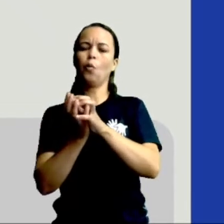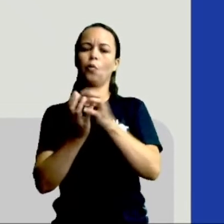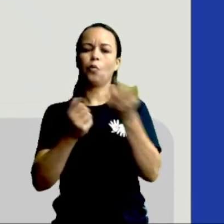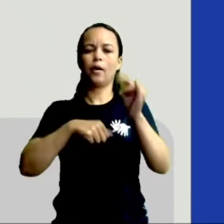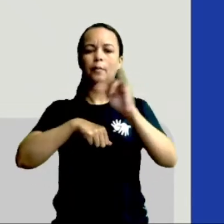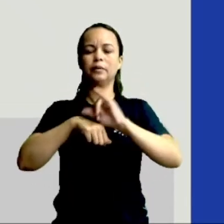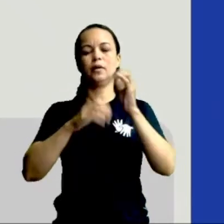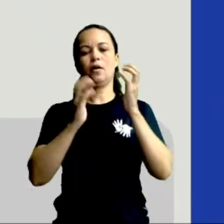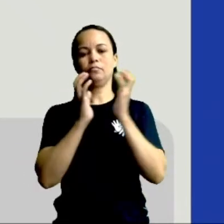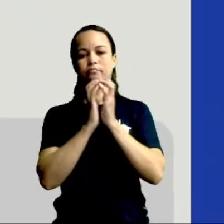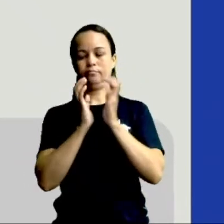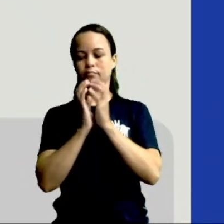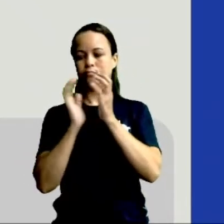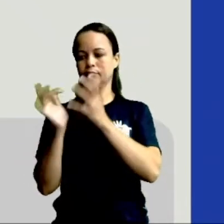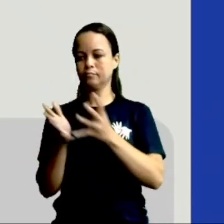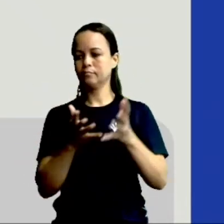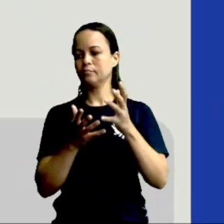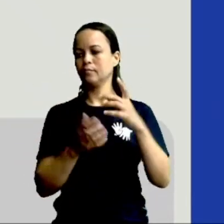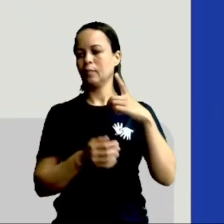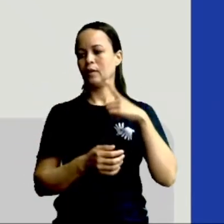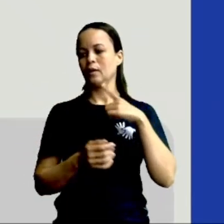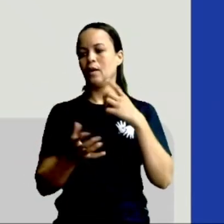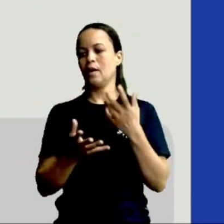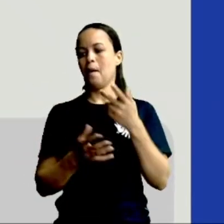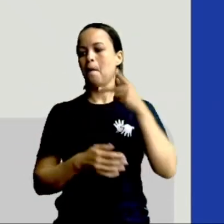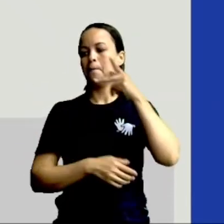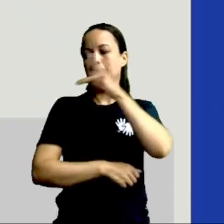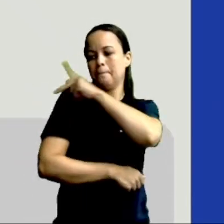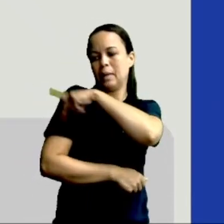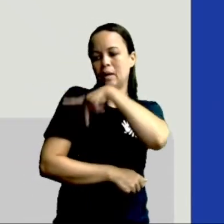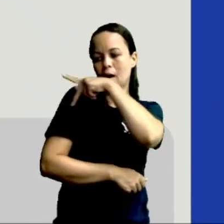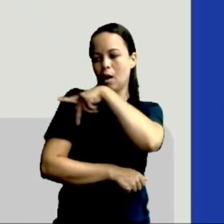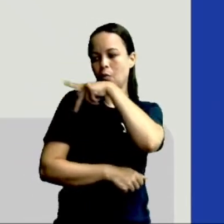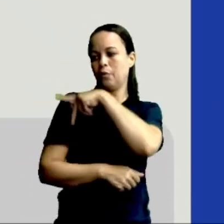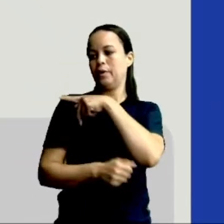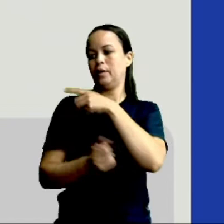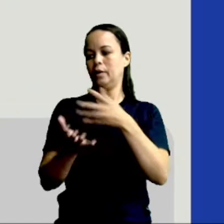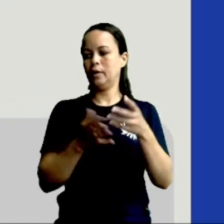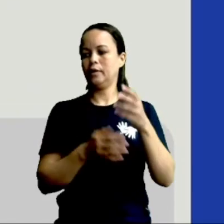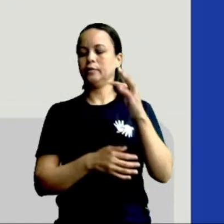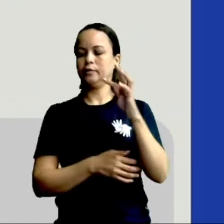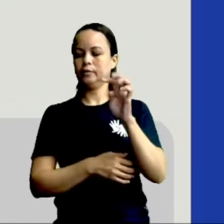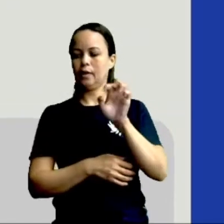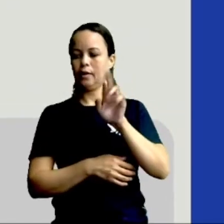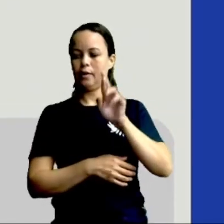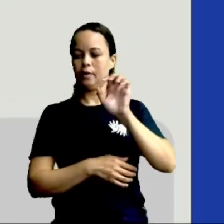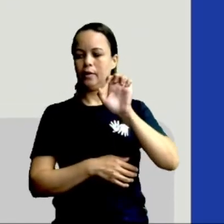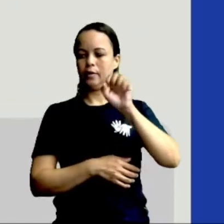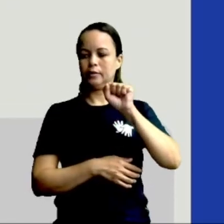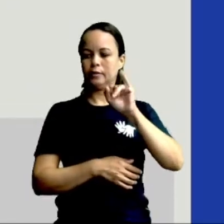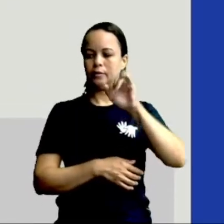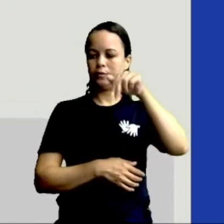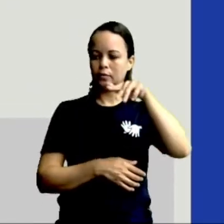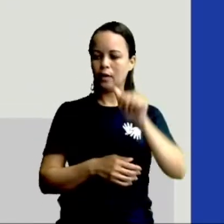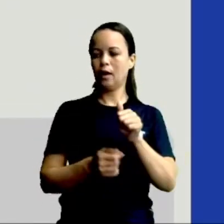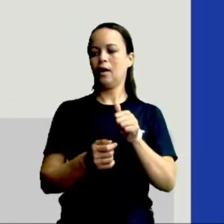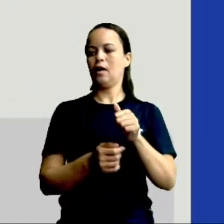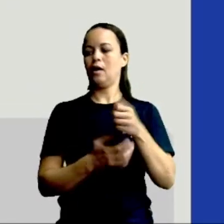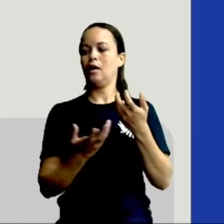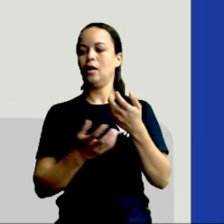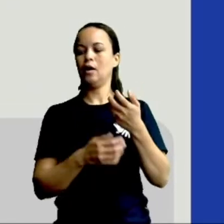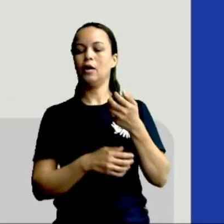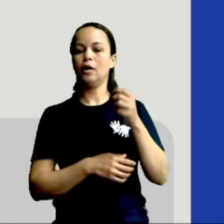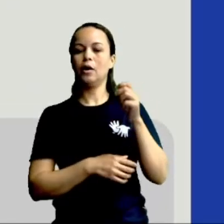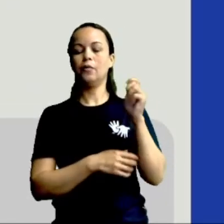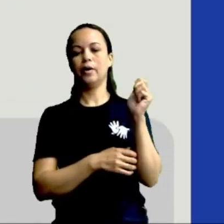Teresina, Rio Grande do Norte, com a capital Natal, e o Sergipe, com a